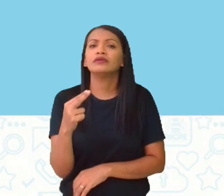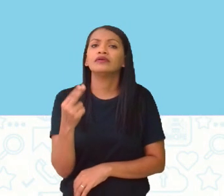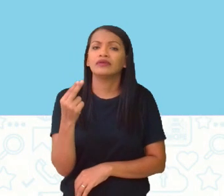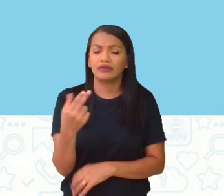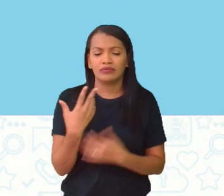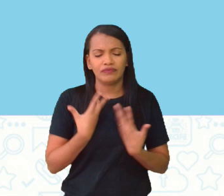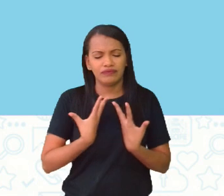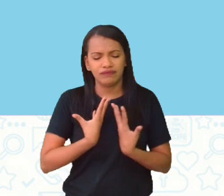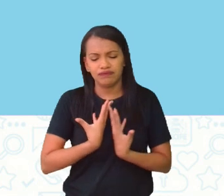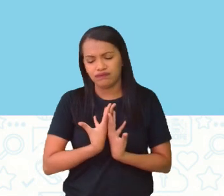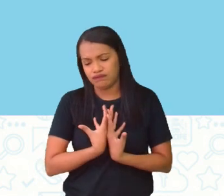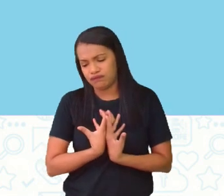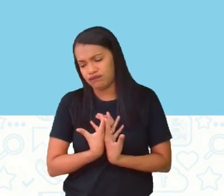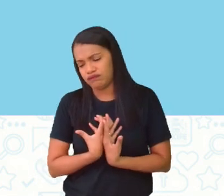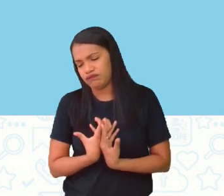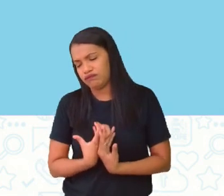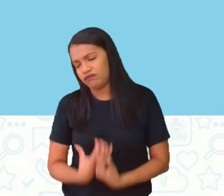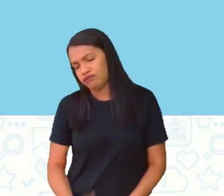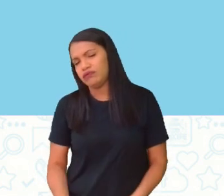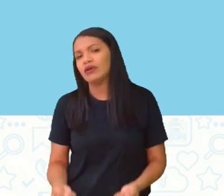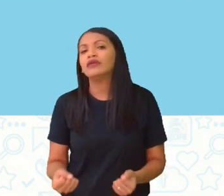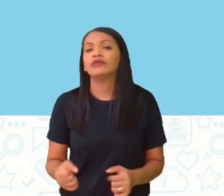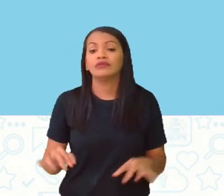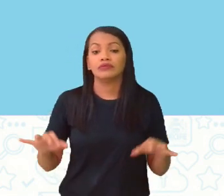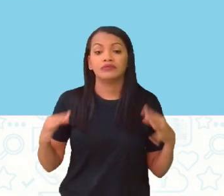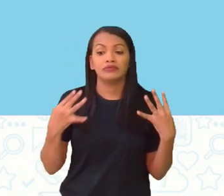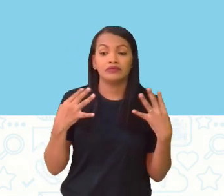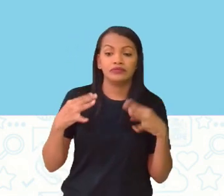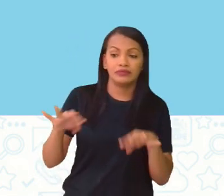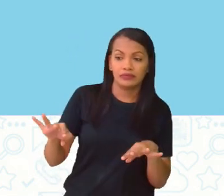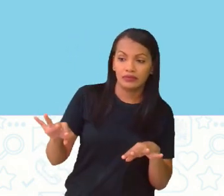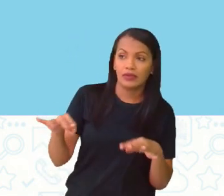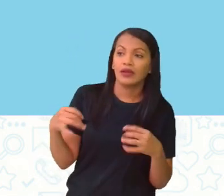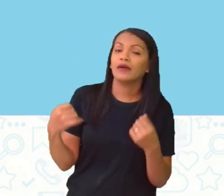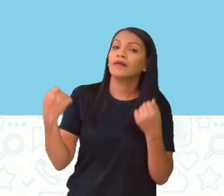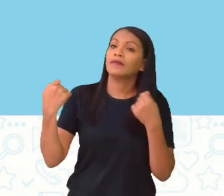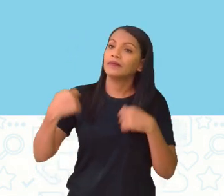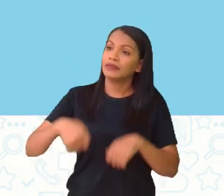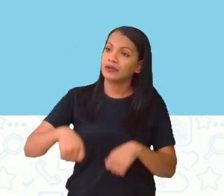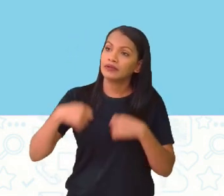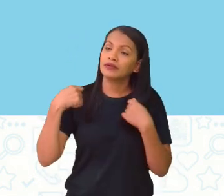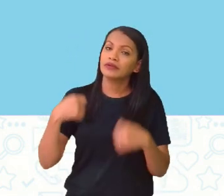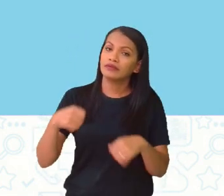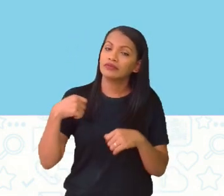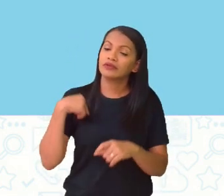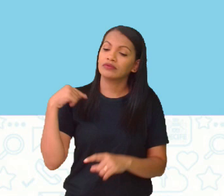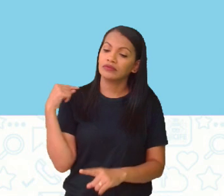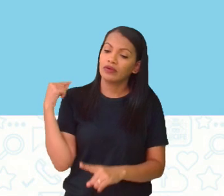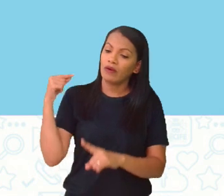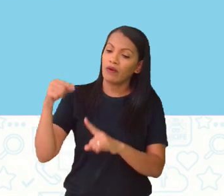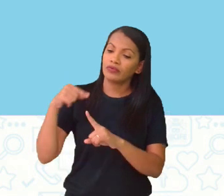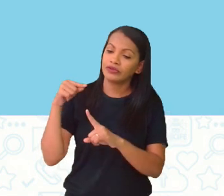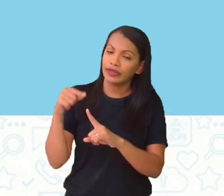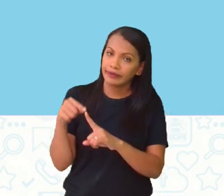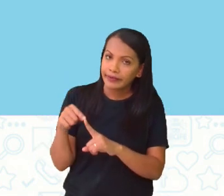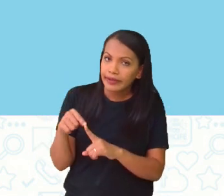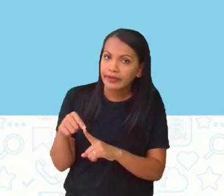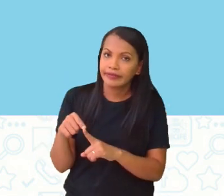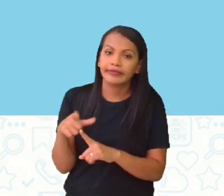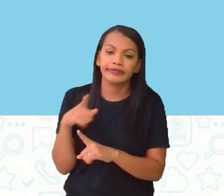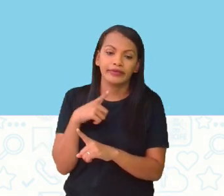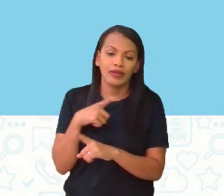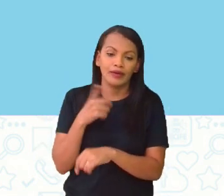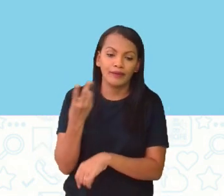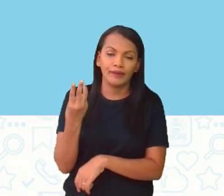cansativos, não é? Para o público. E aí, eles devem ser bem objetivos naquilo que